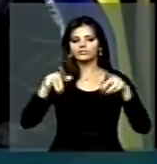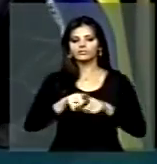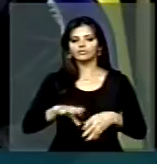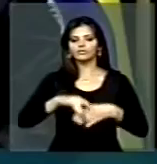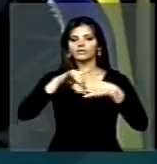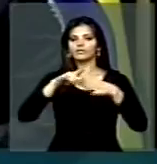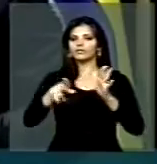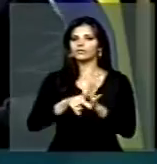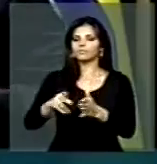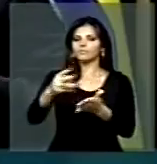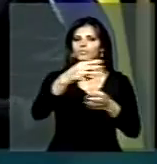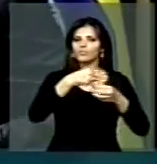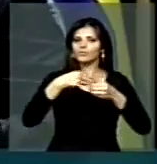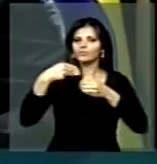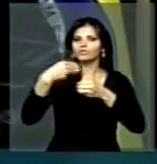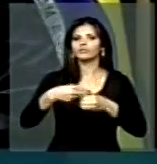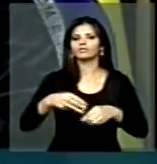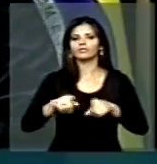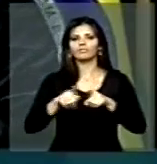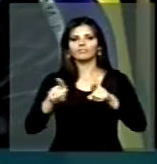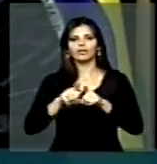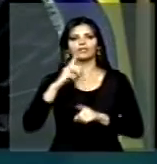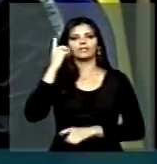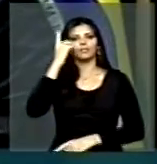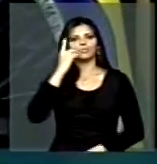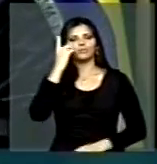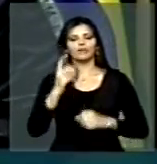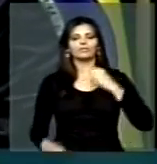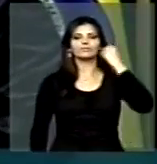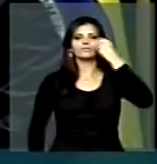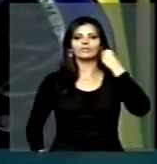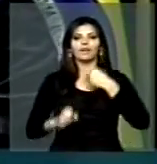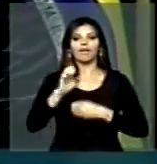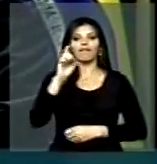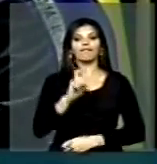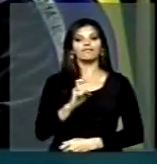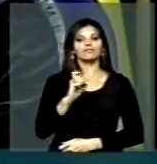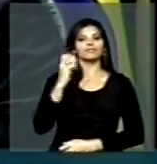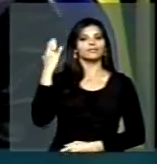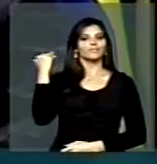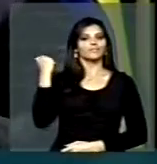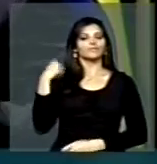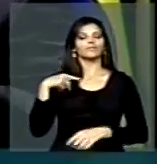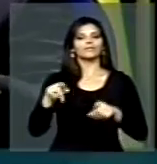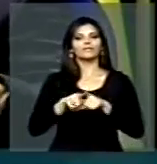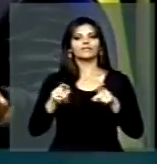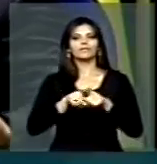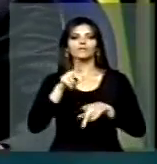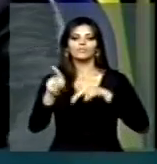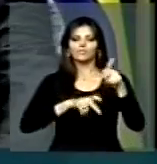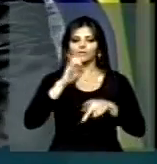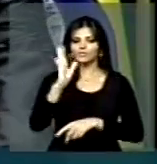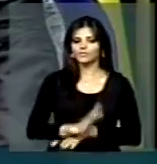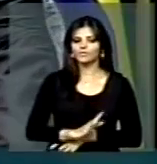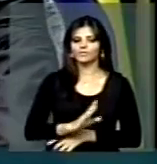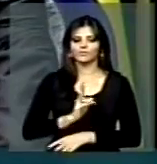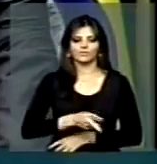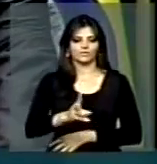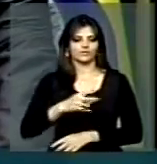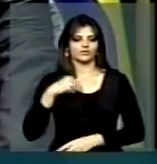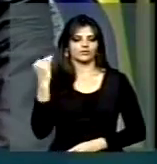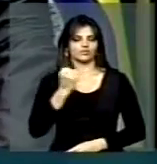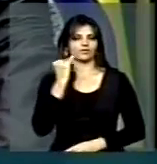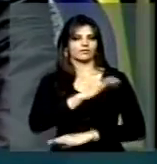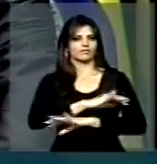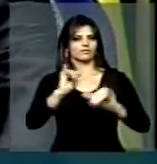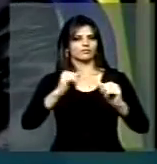lideranças municipais, de ex-parlamentares e de cidadãos brasileiros. Nunca é demais, mesmo que superficialmente, lembrar